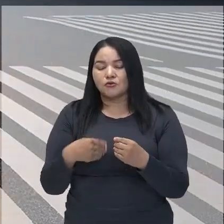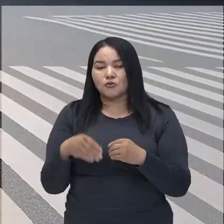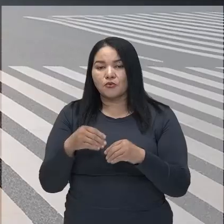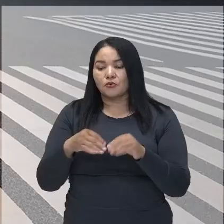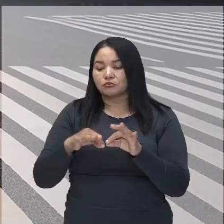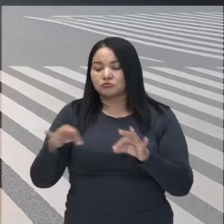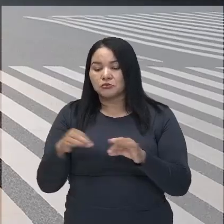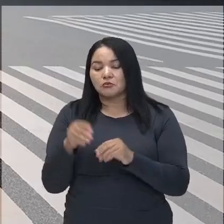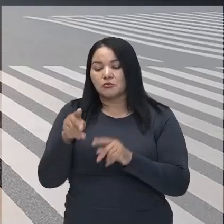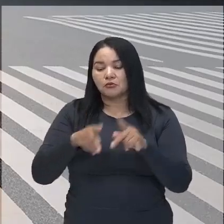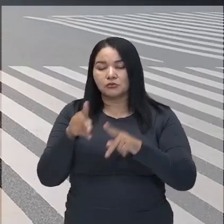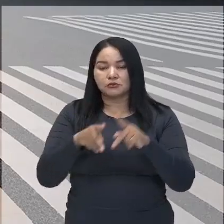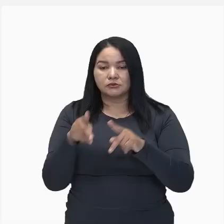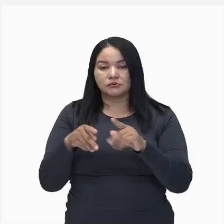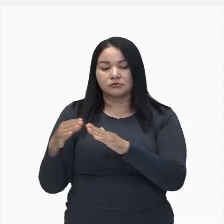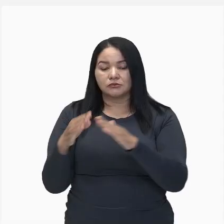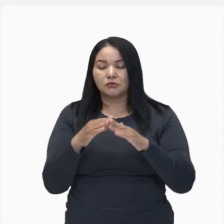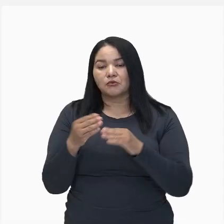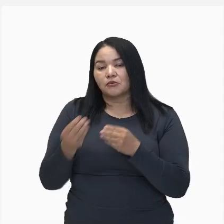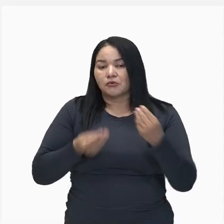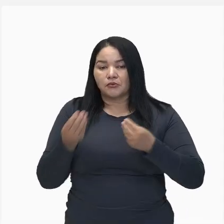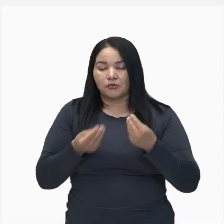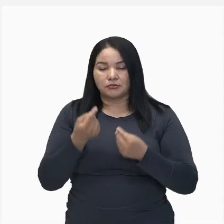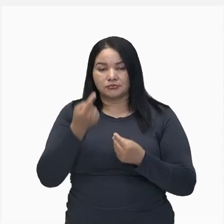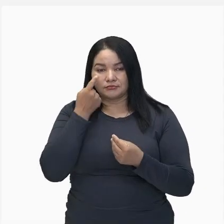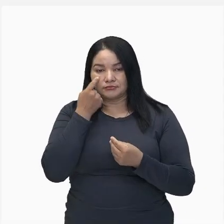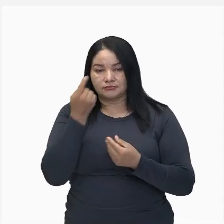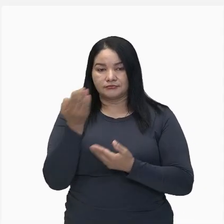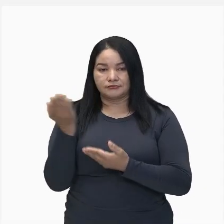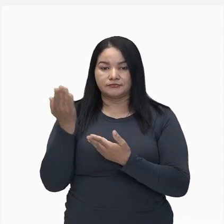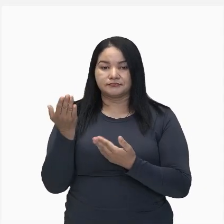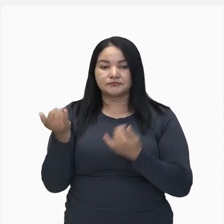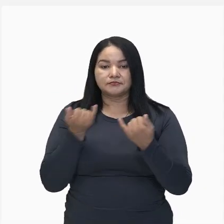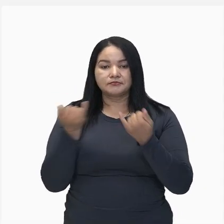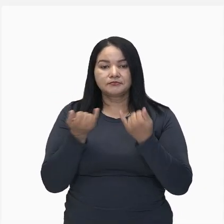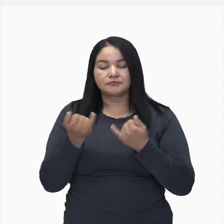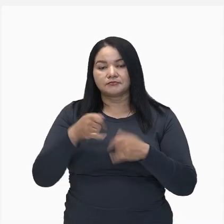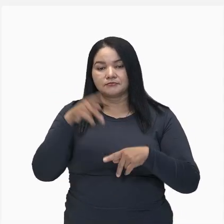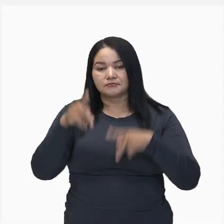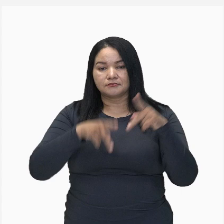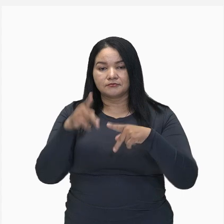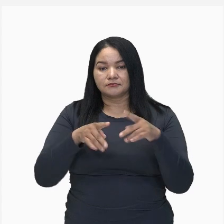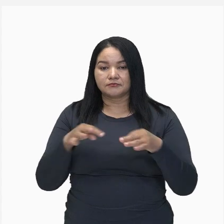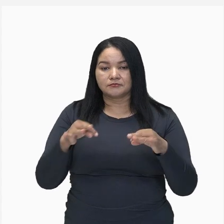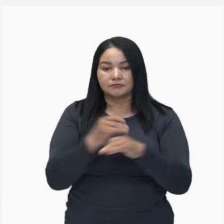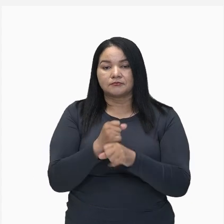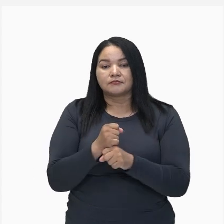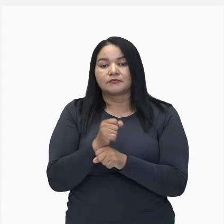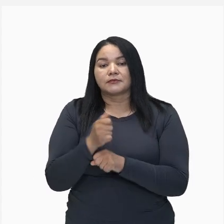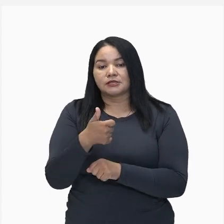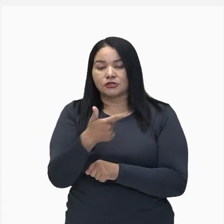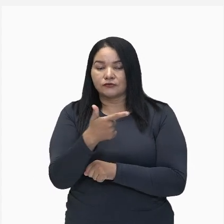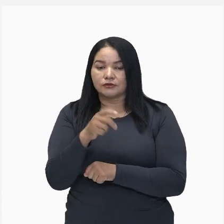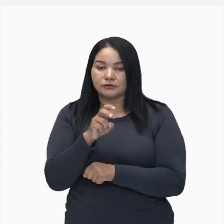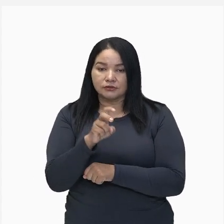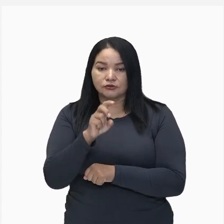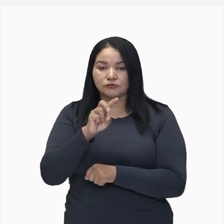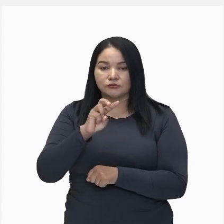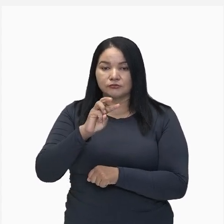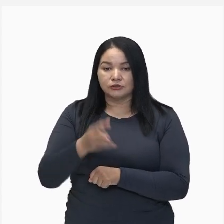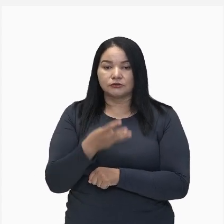da população japonesa? Olha só, a população total vai estar em torno aí de